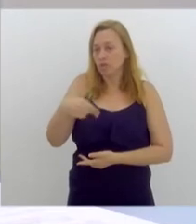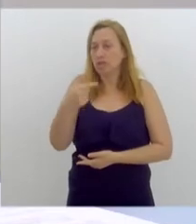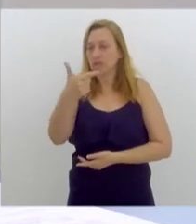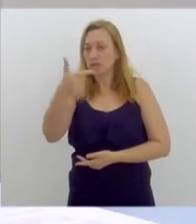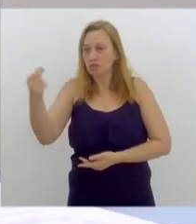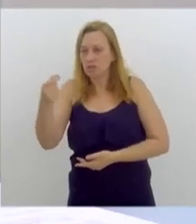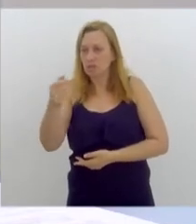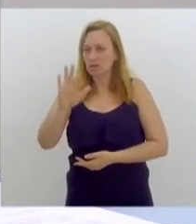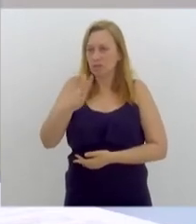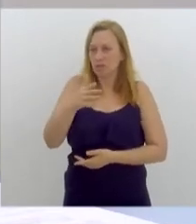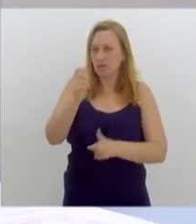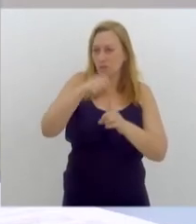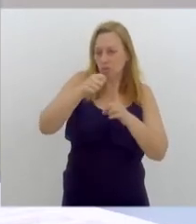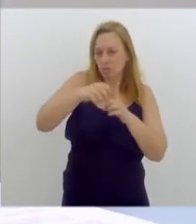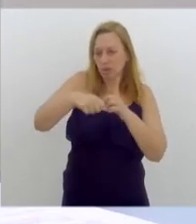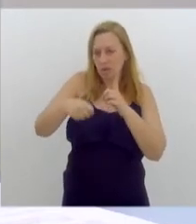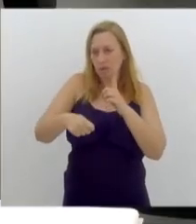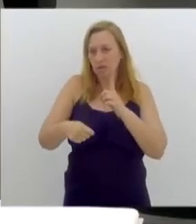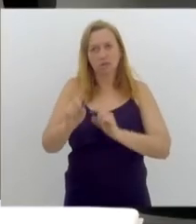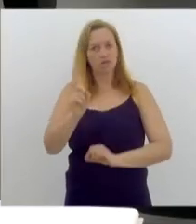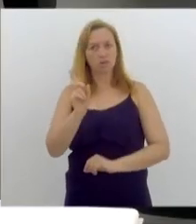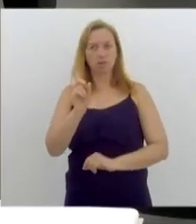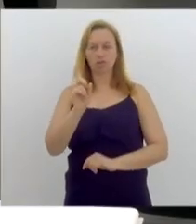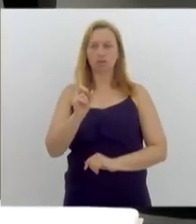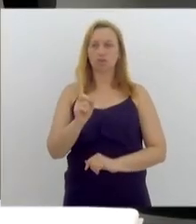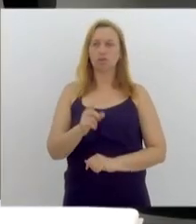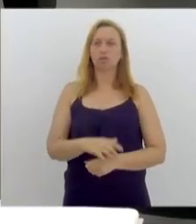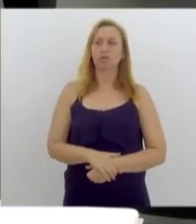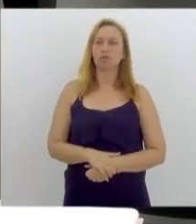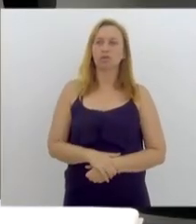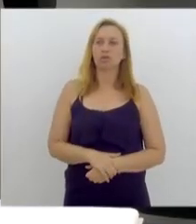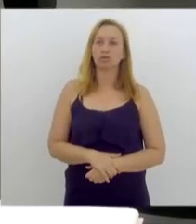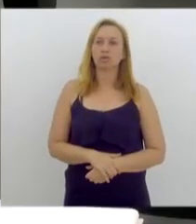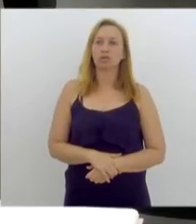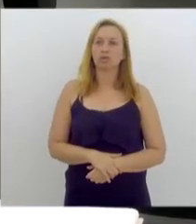aproximadamente por mês não não não é